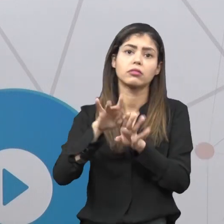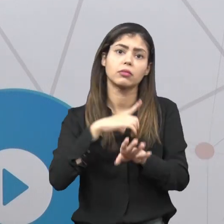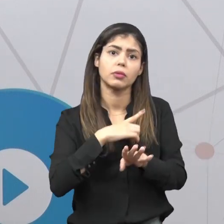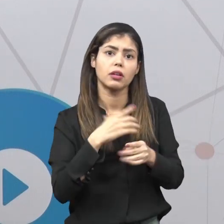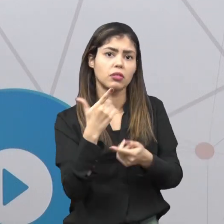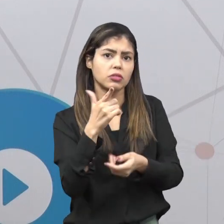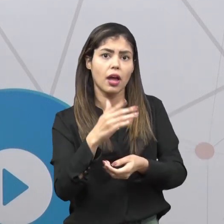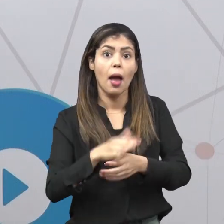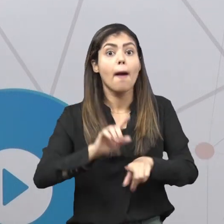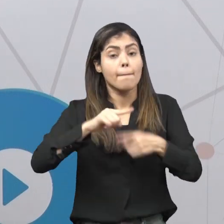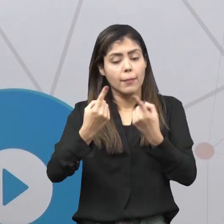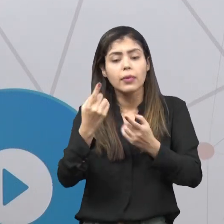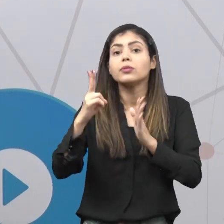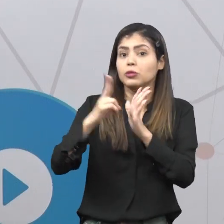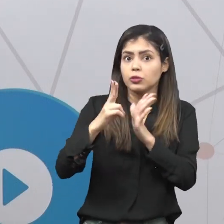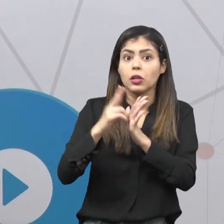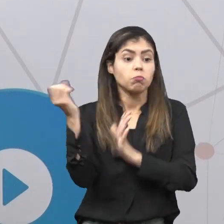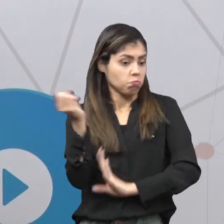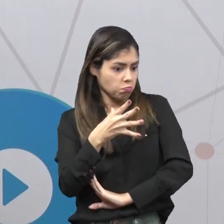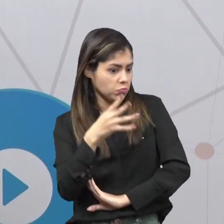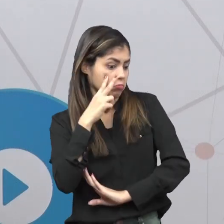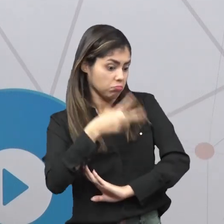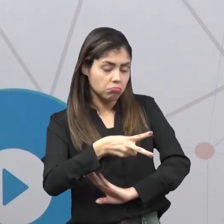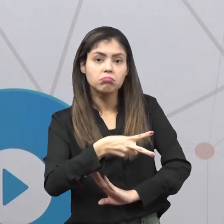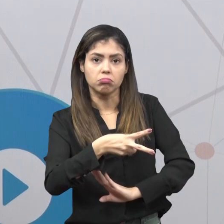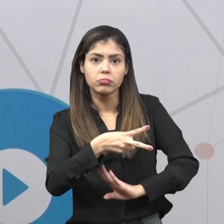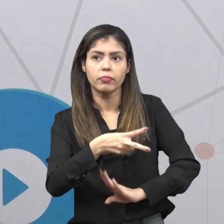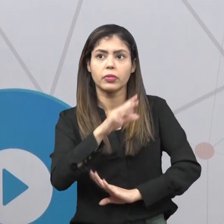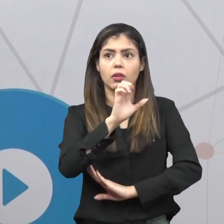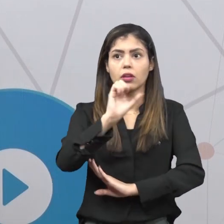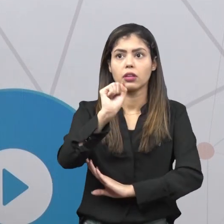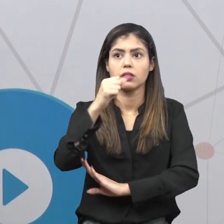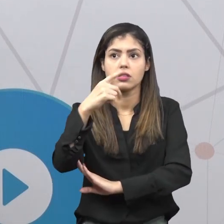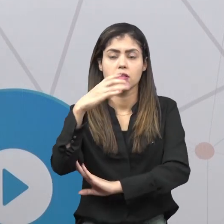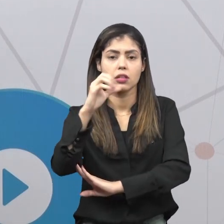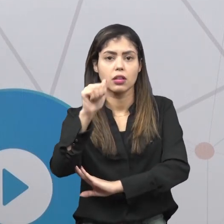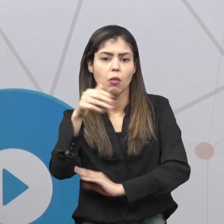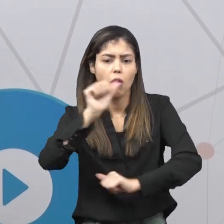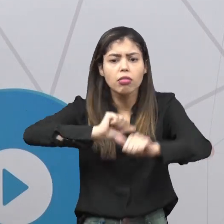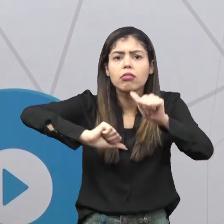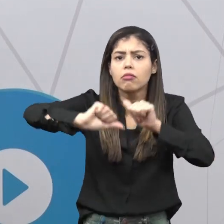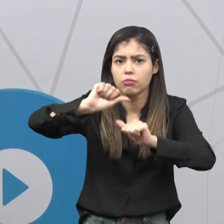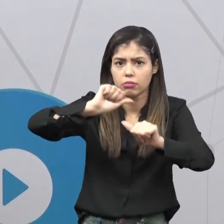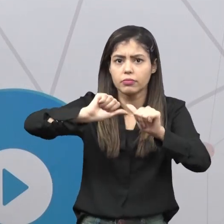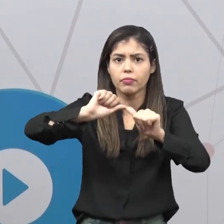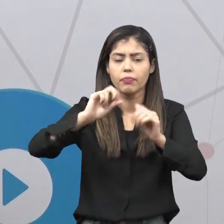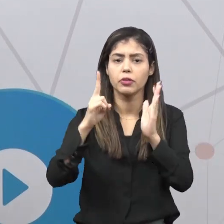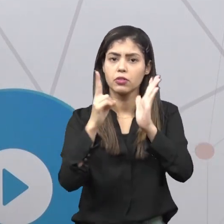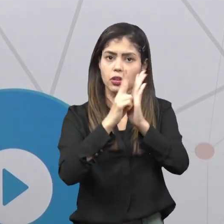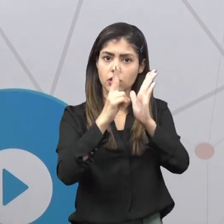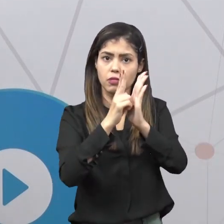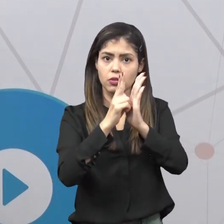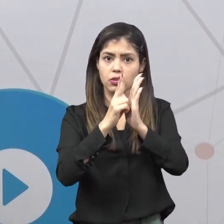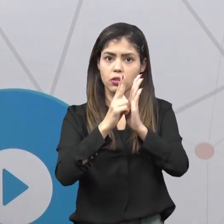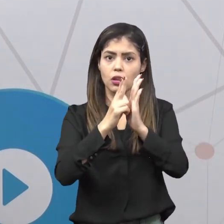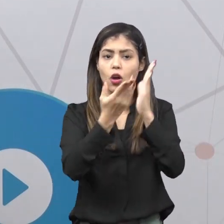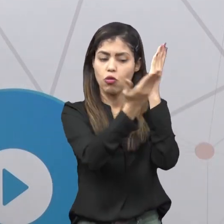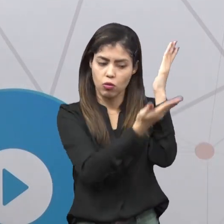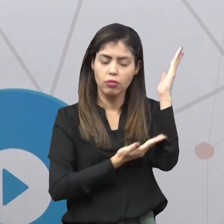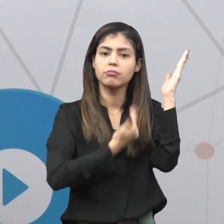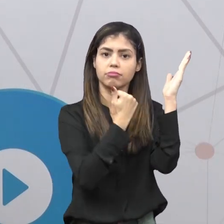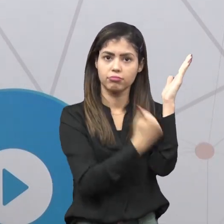os indígenas era novidade. Então, o escambo, ele consistia nessa troca. Os indígenas cortavam,